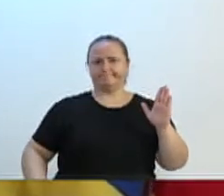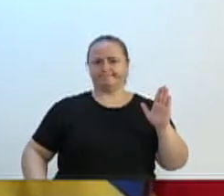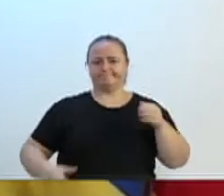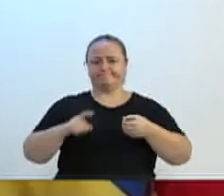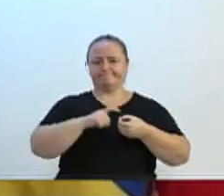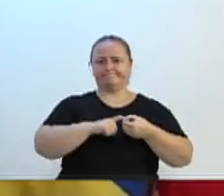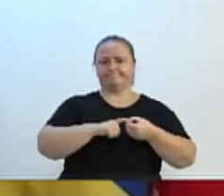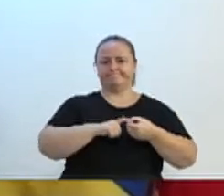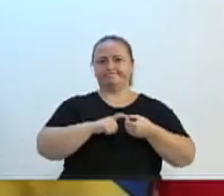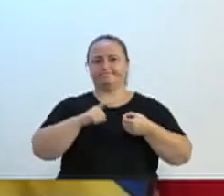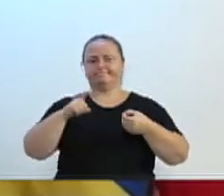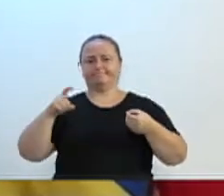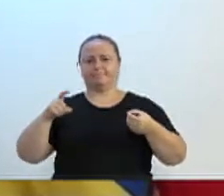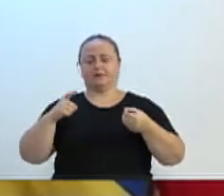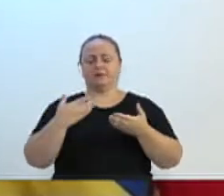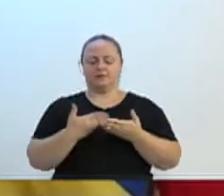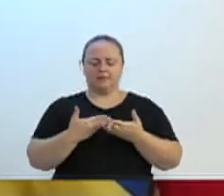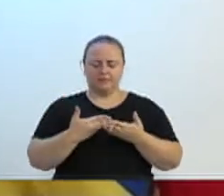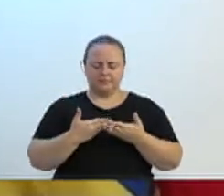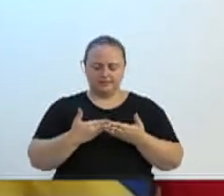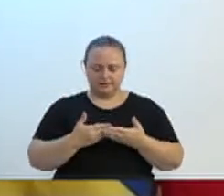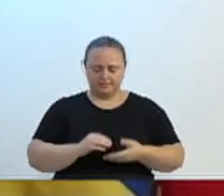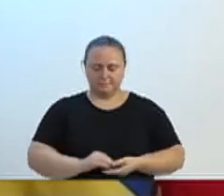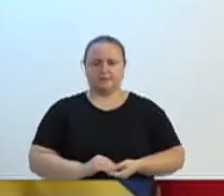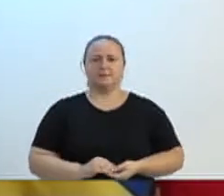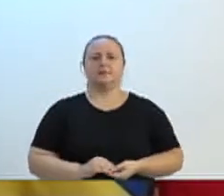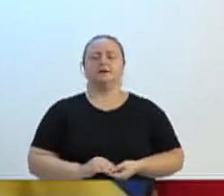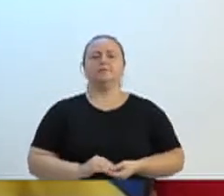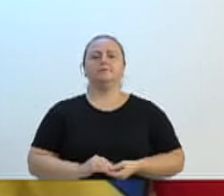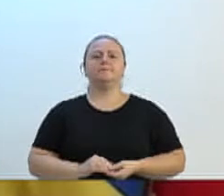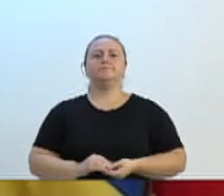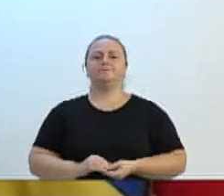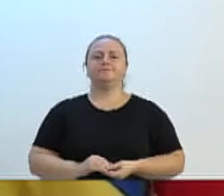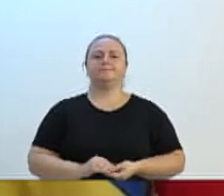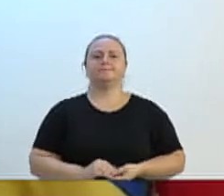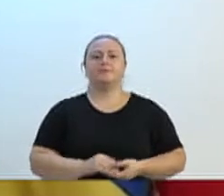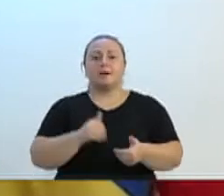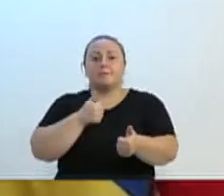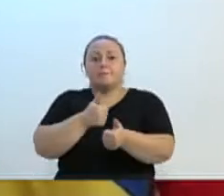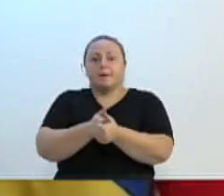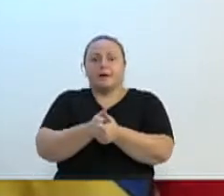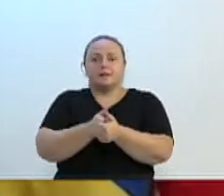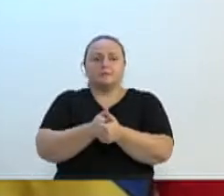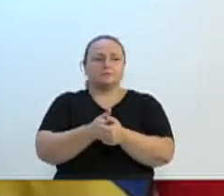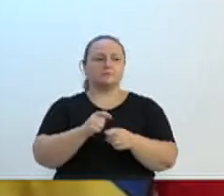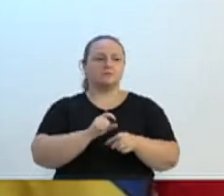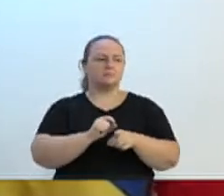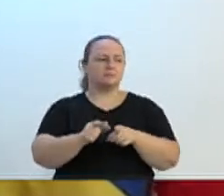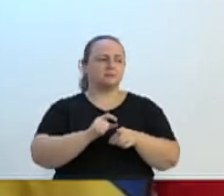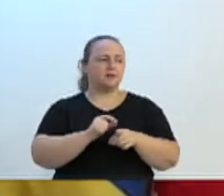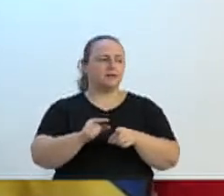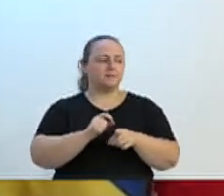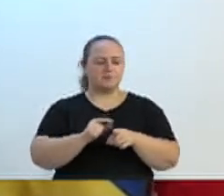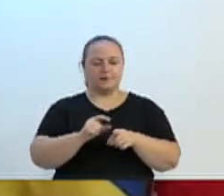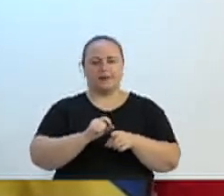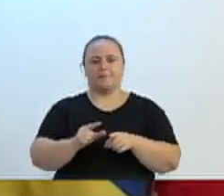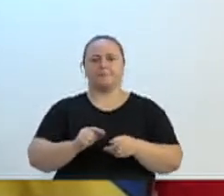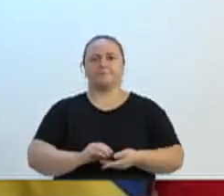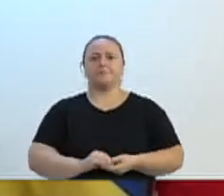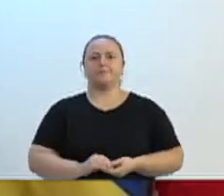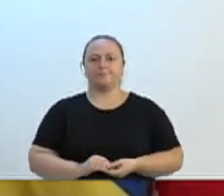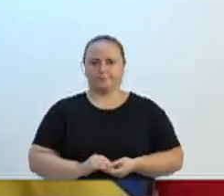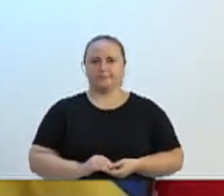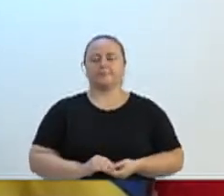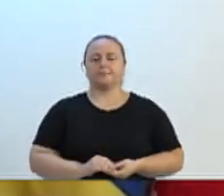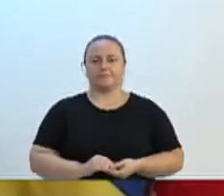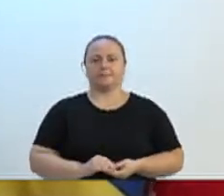aulas por tempo indeterminado, logo na véspera do pagamento das mensalidades do mês de maio. Essa